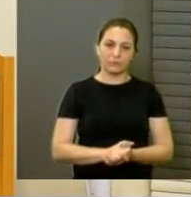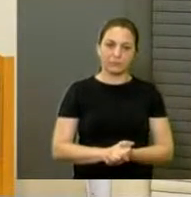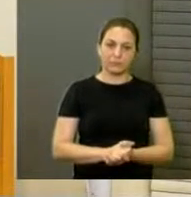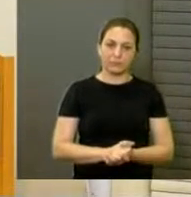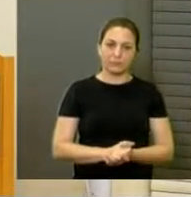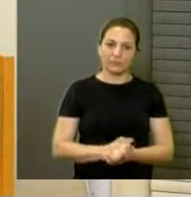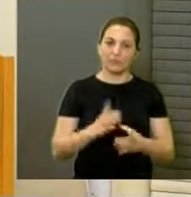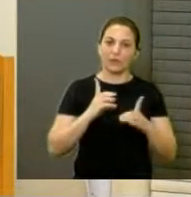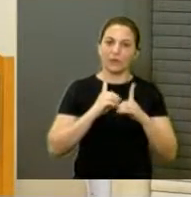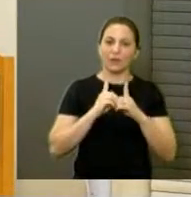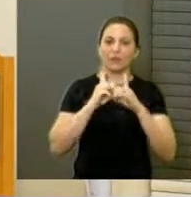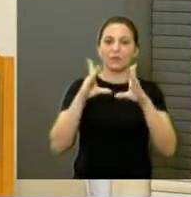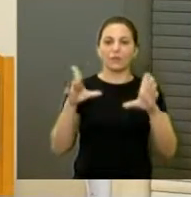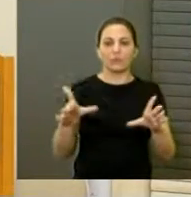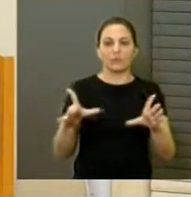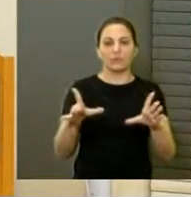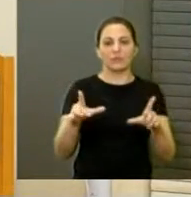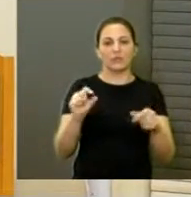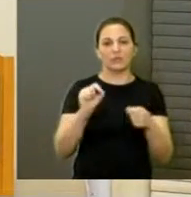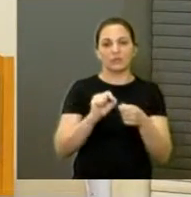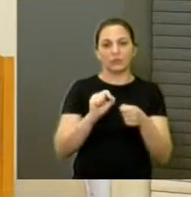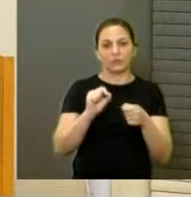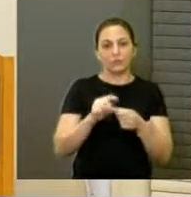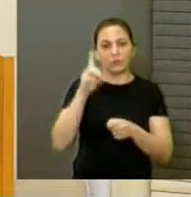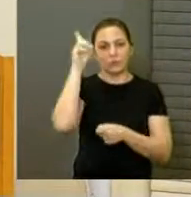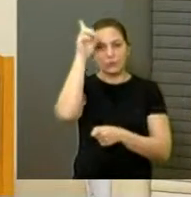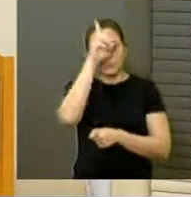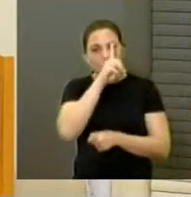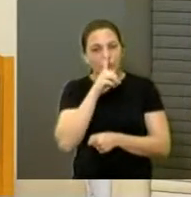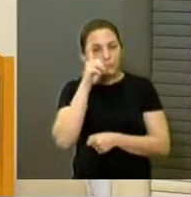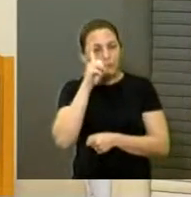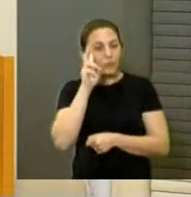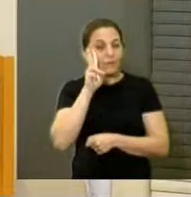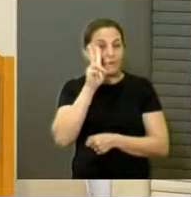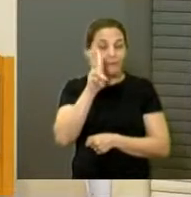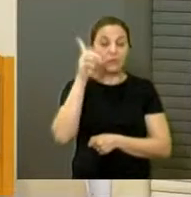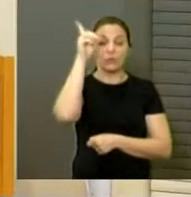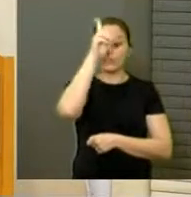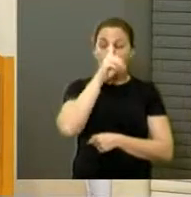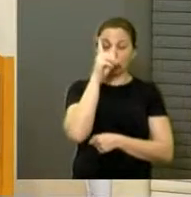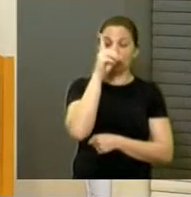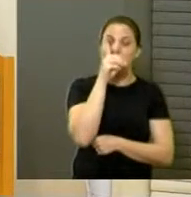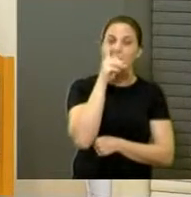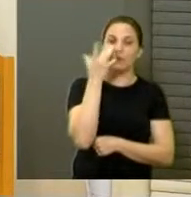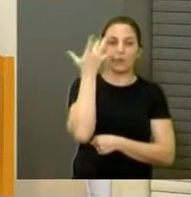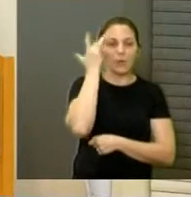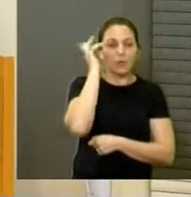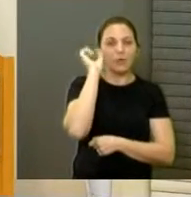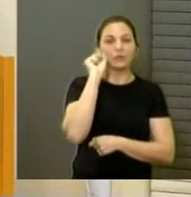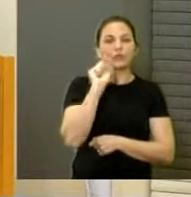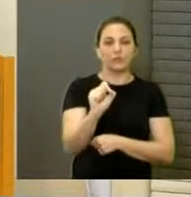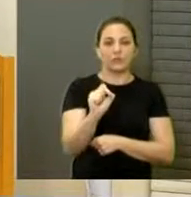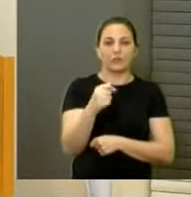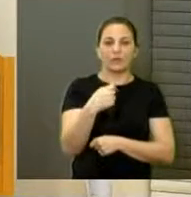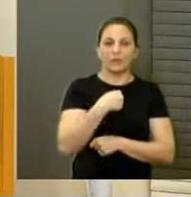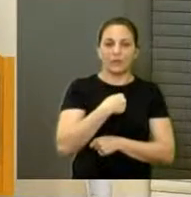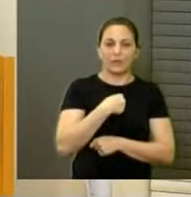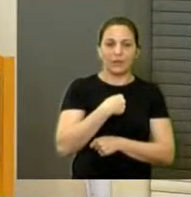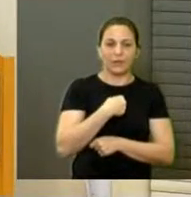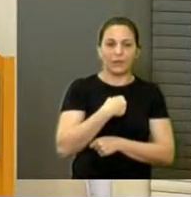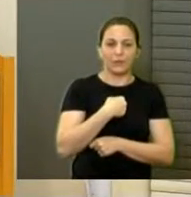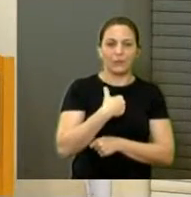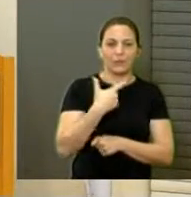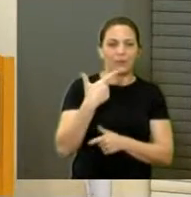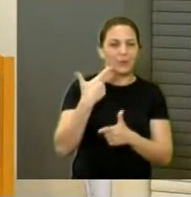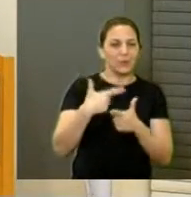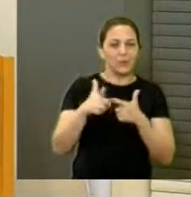a democracia que nós vimos no domingo, eu acho, Buchechinha, que eu sou meio retardado, eu sou bobo.